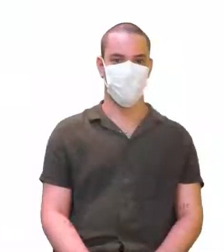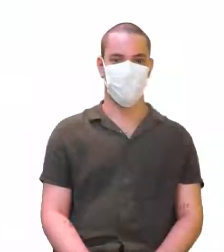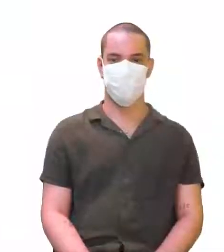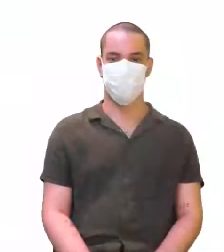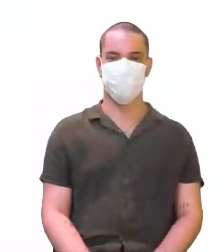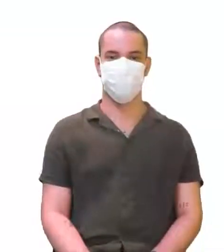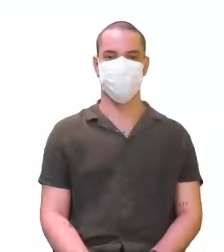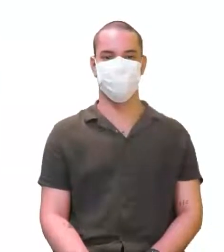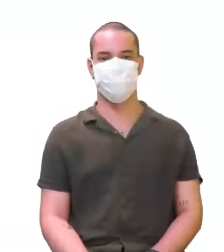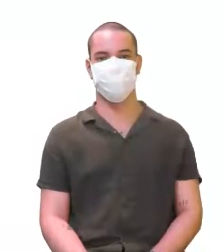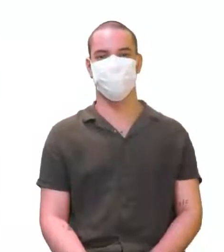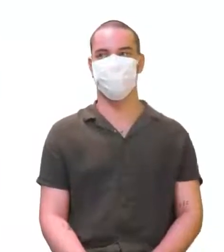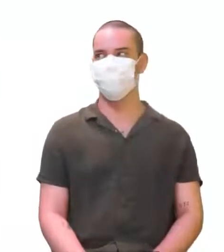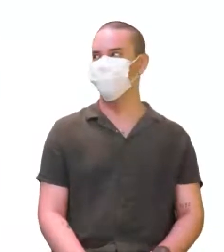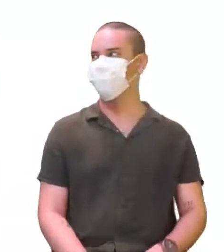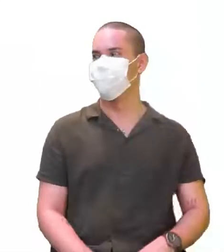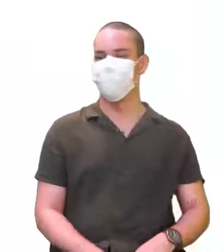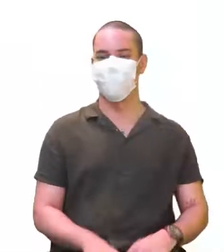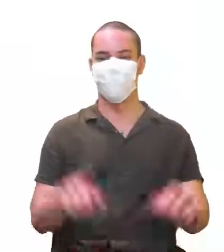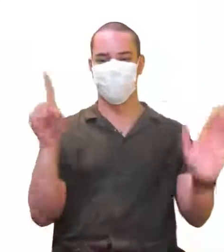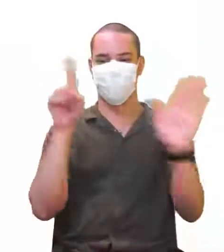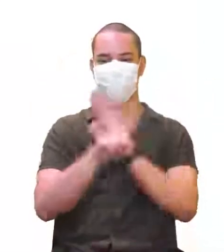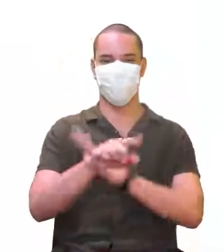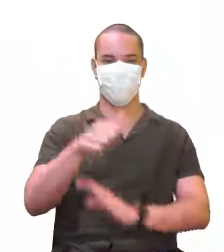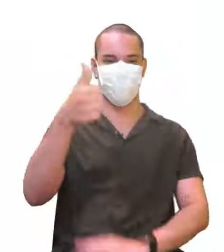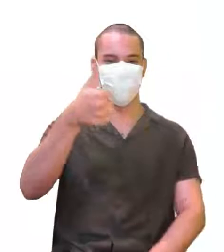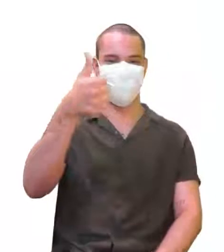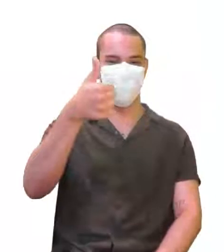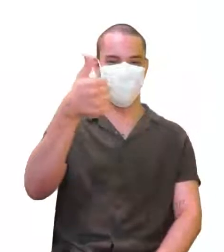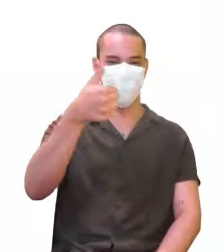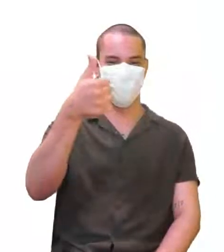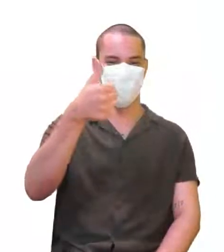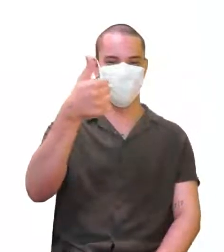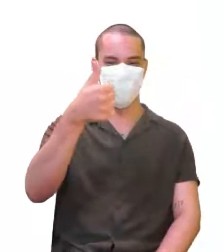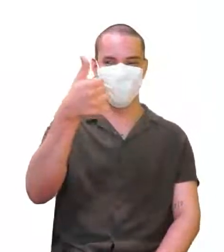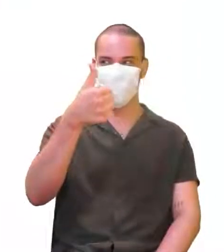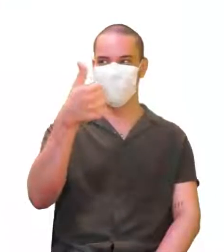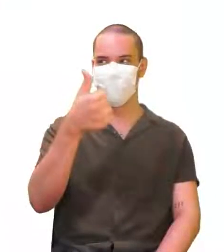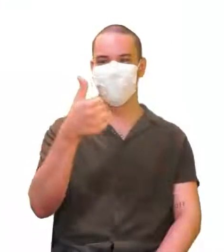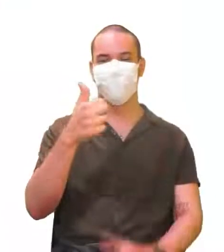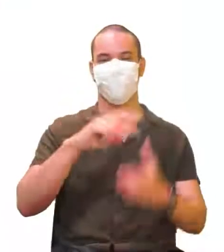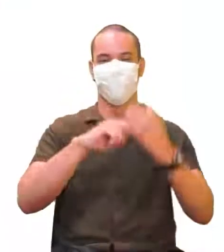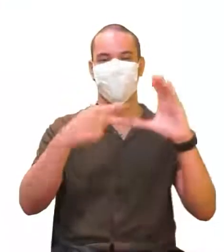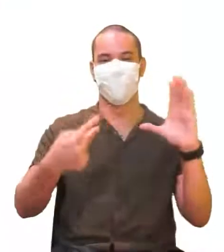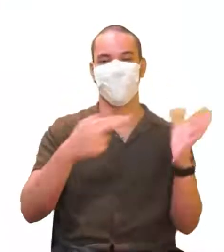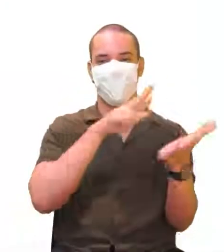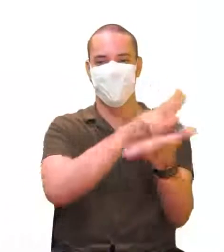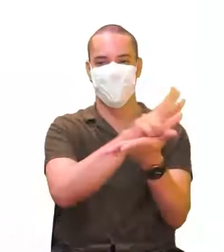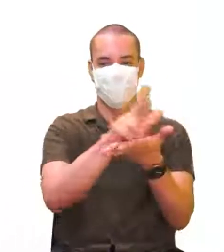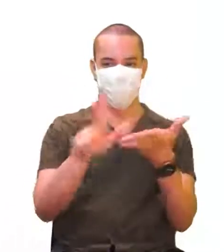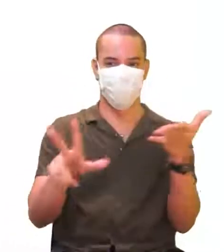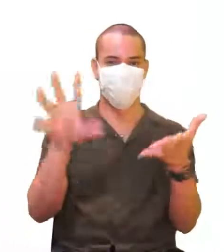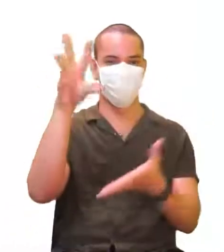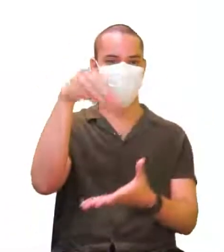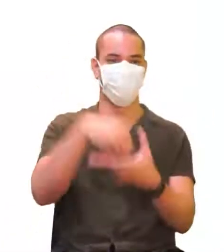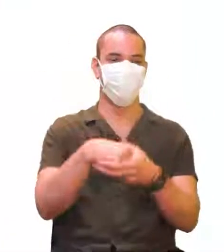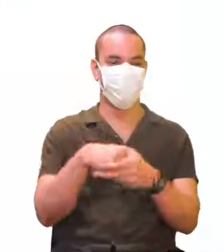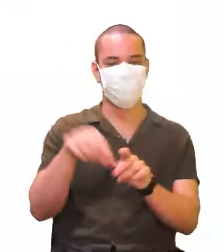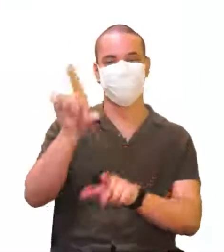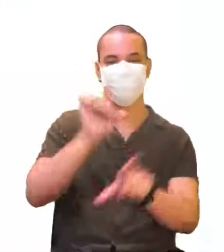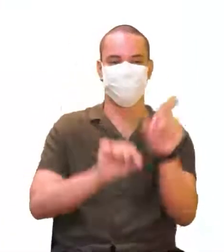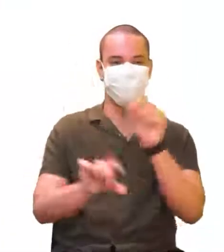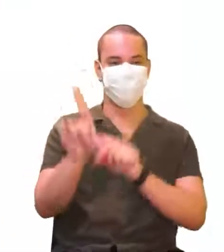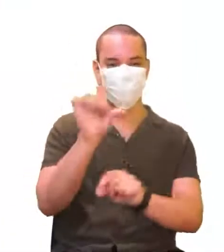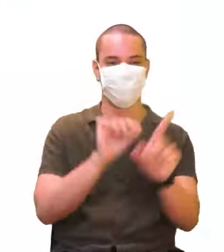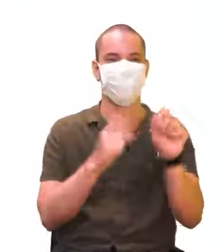quadro. Questão número 1. Alelos múltiplos num banco de sangue foram